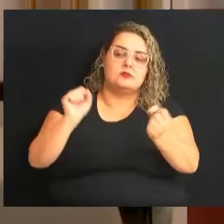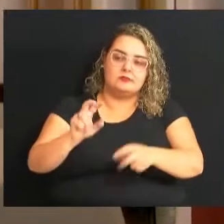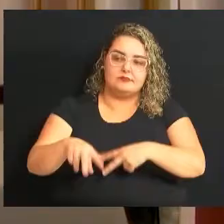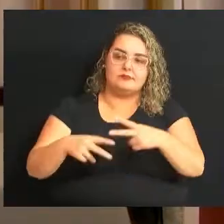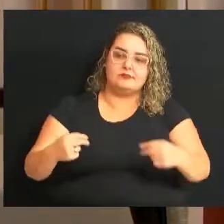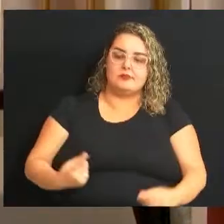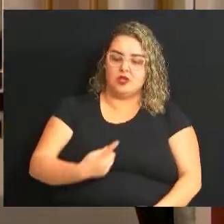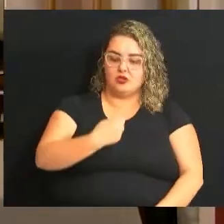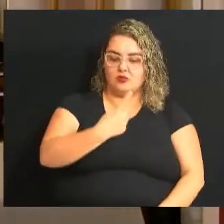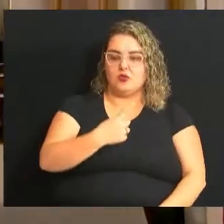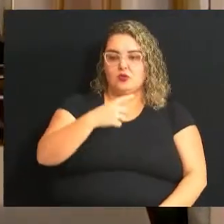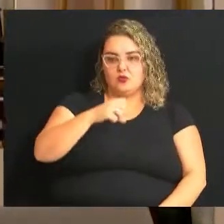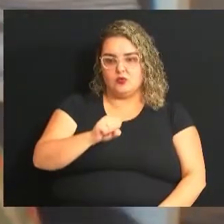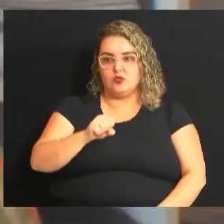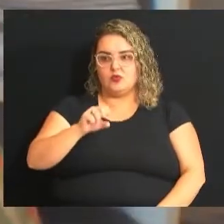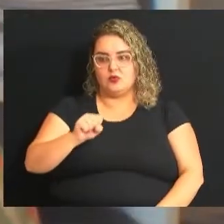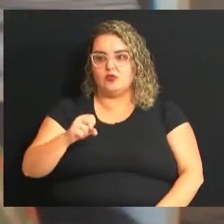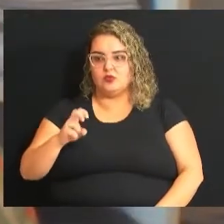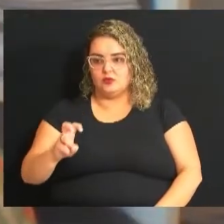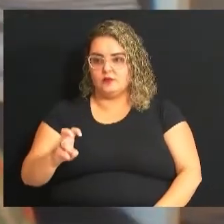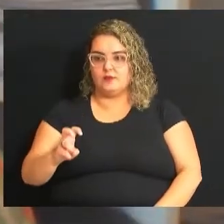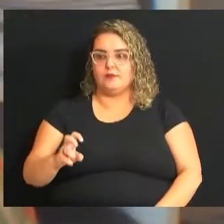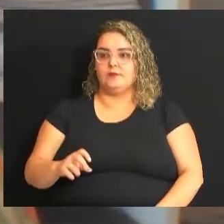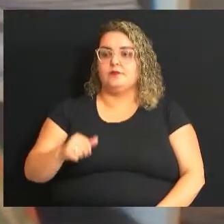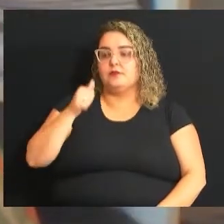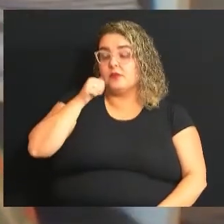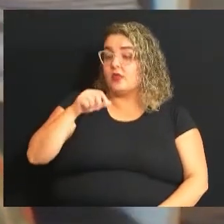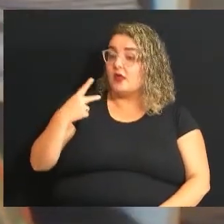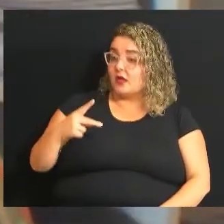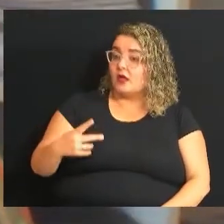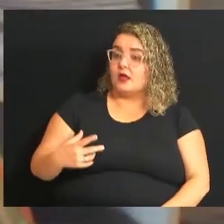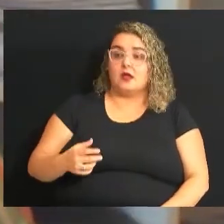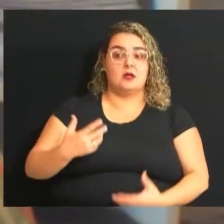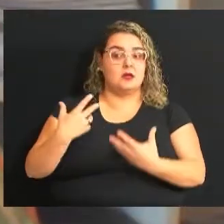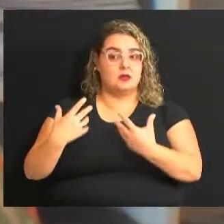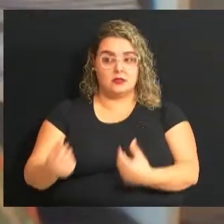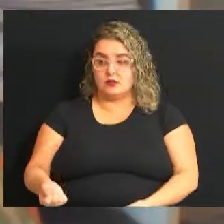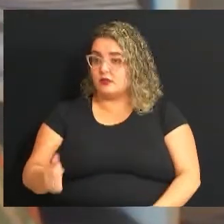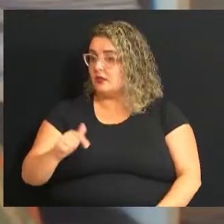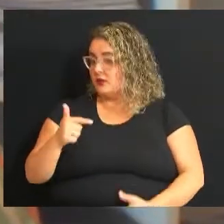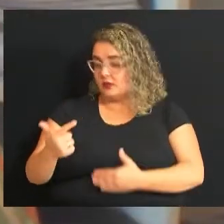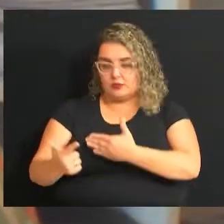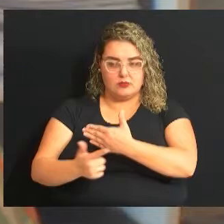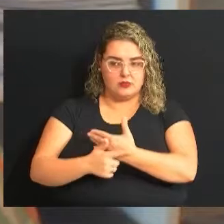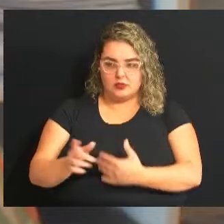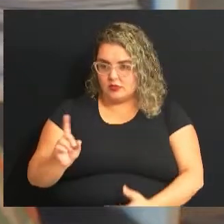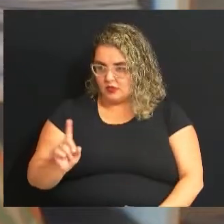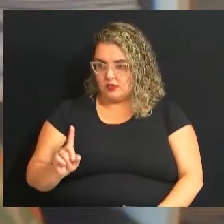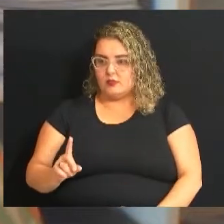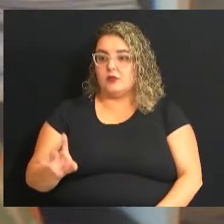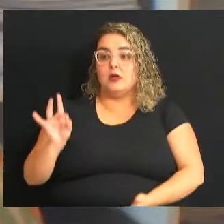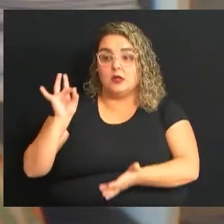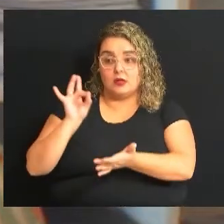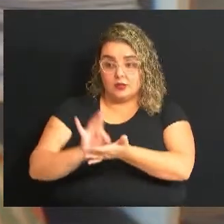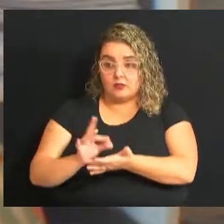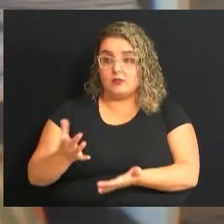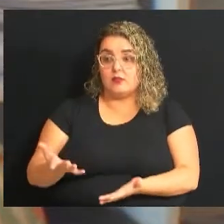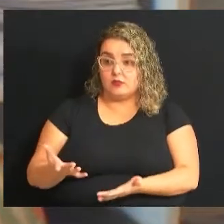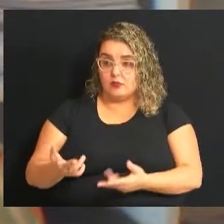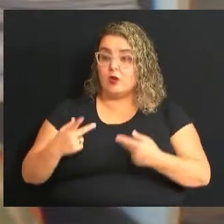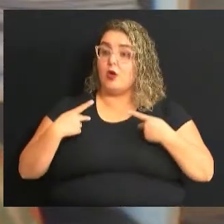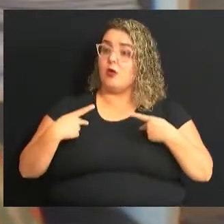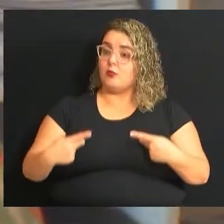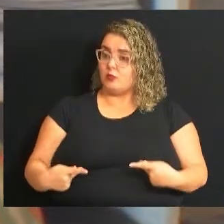1885. Não é ela que assume, não é ela que tem esse papel. Ela tem, na verdade, uma postura um